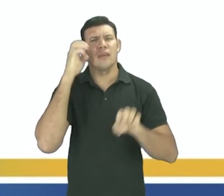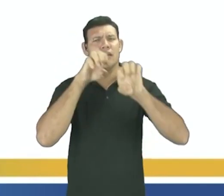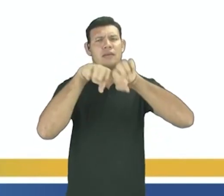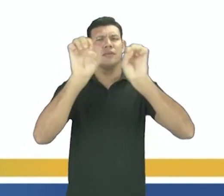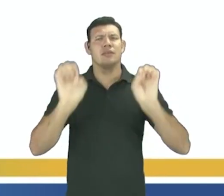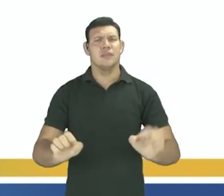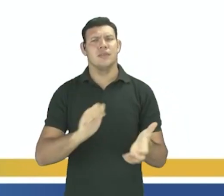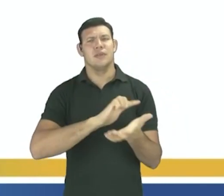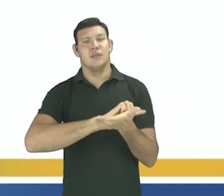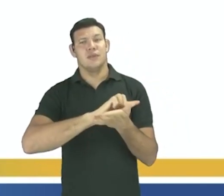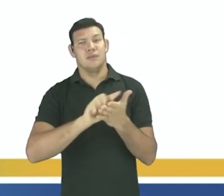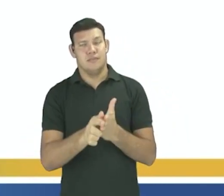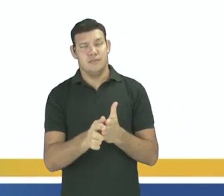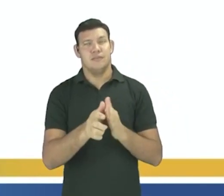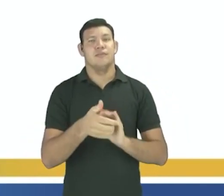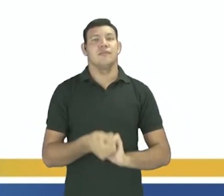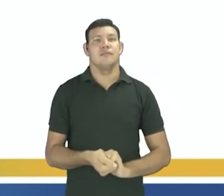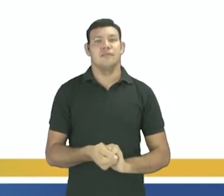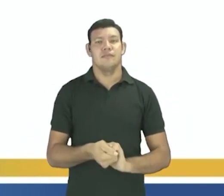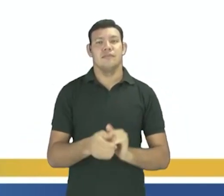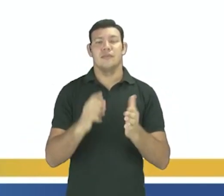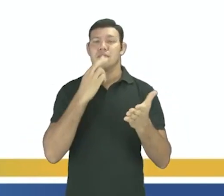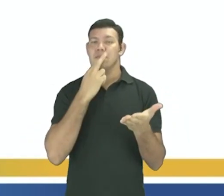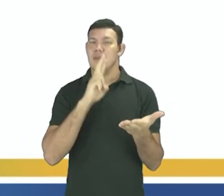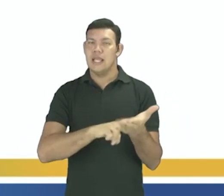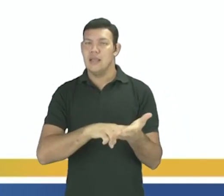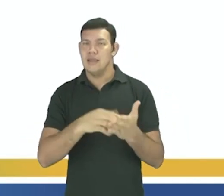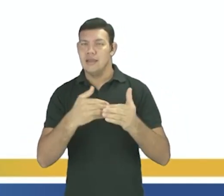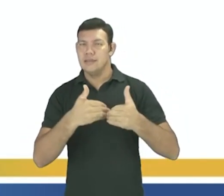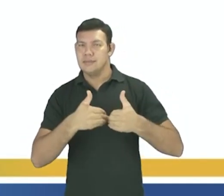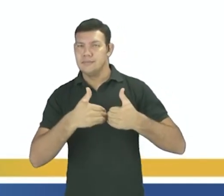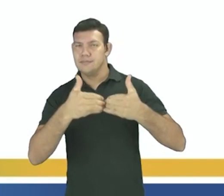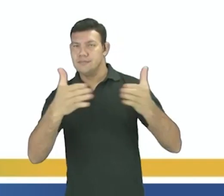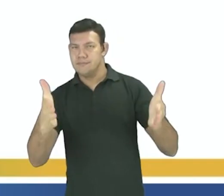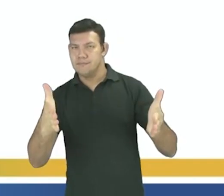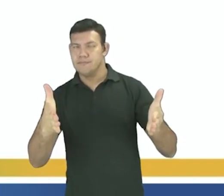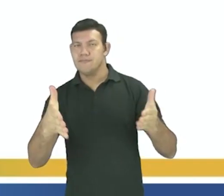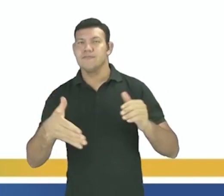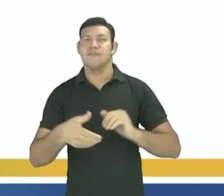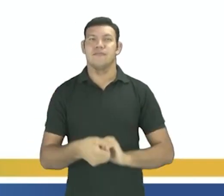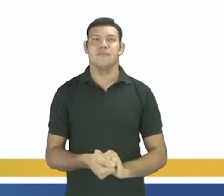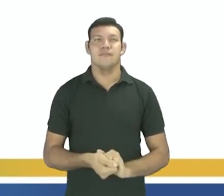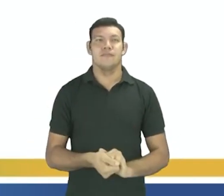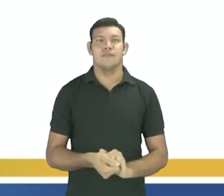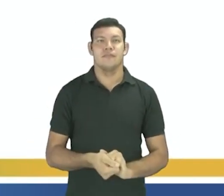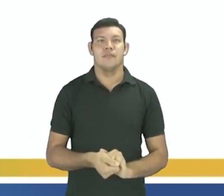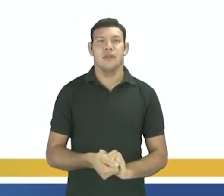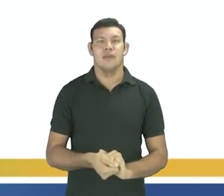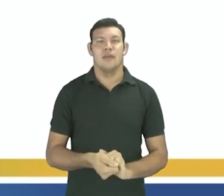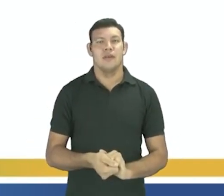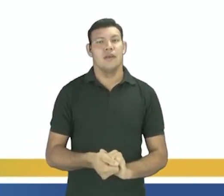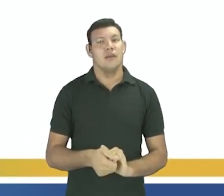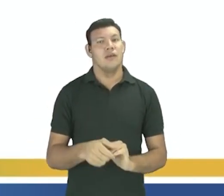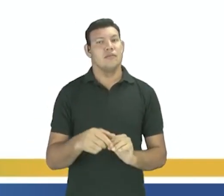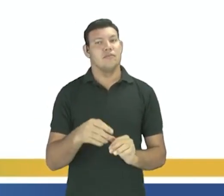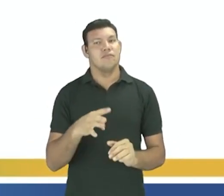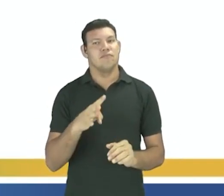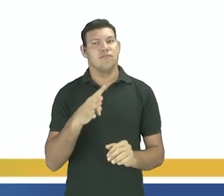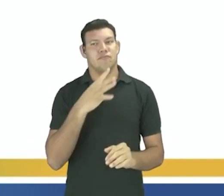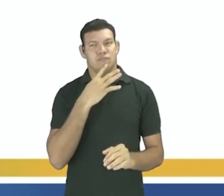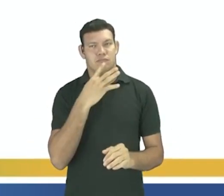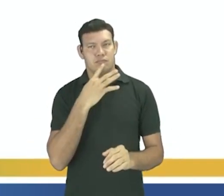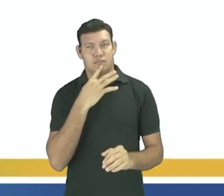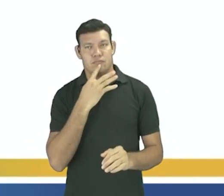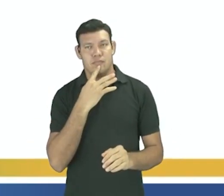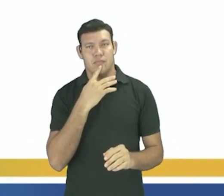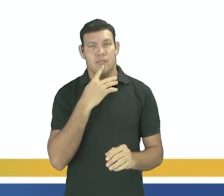estrutura desse gênero. A carta aberta é também conhecida como texto epistolar, tá bom?